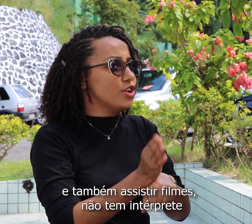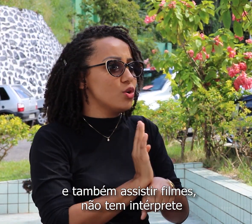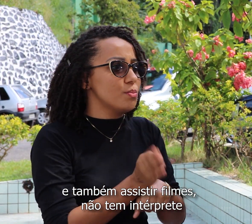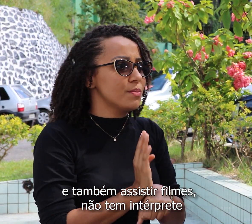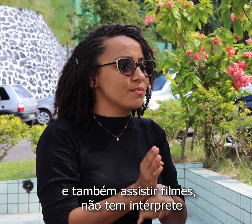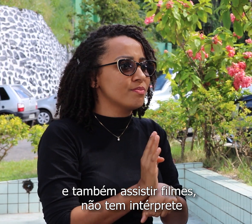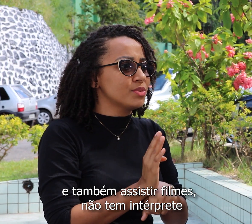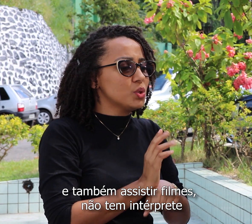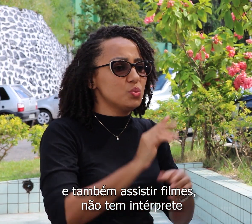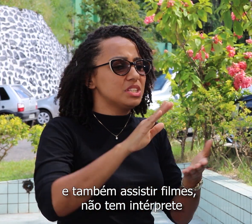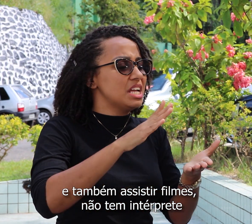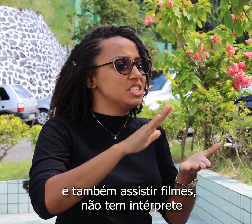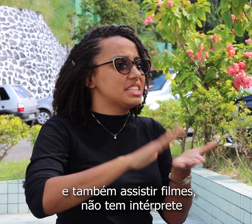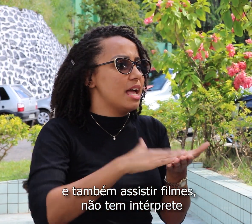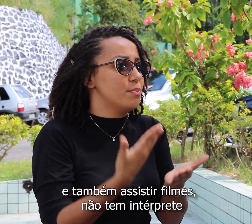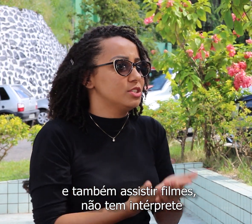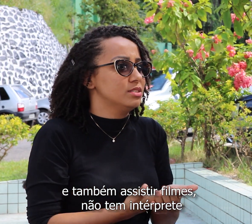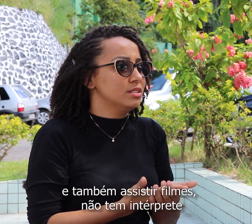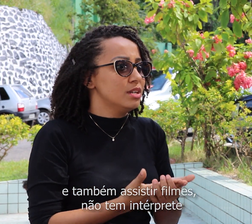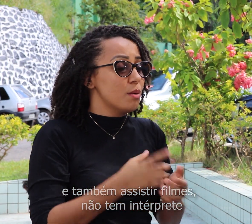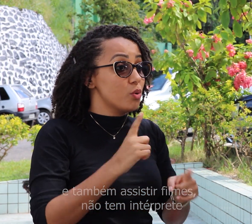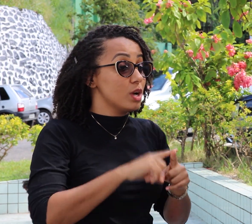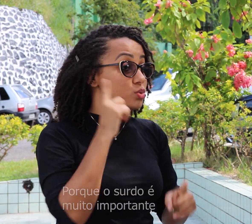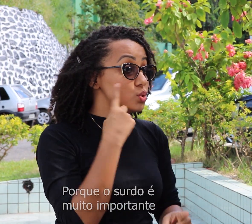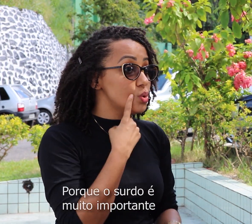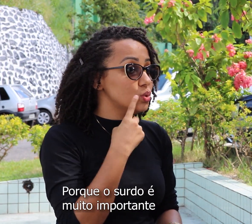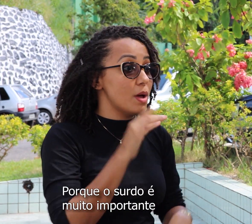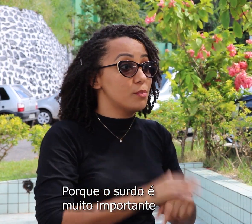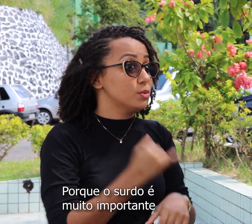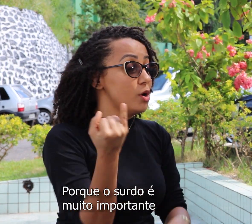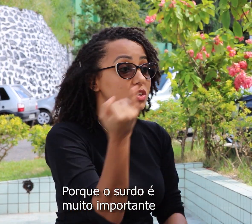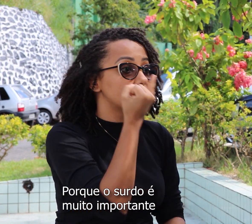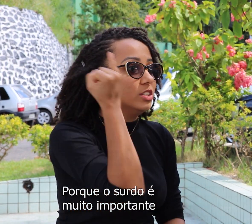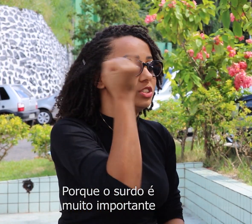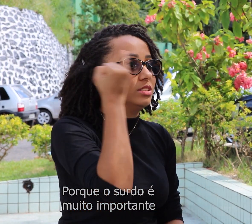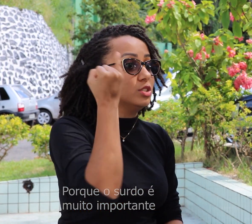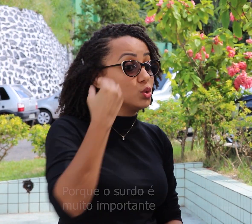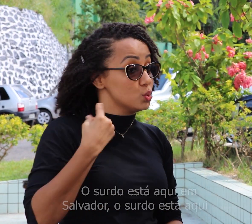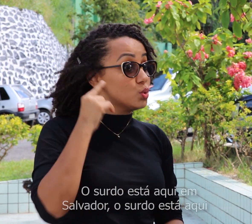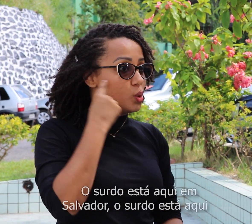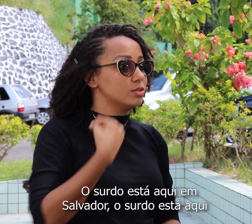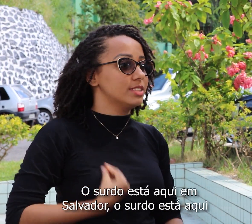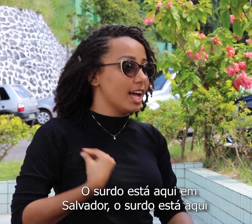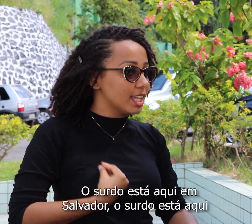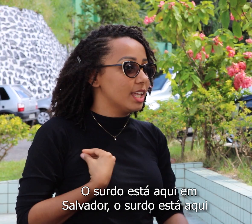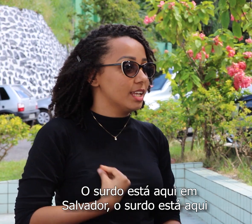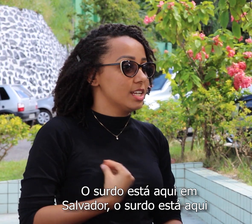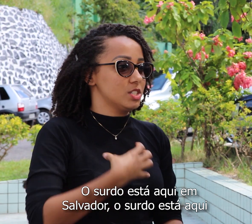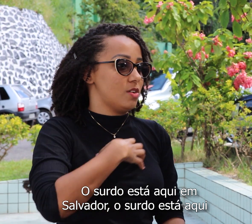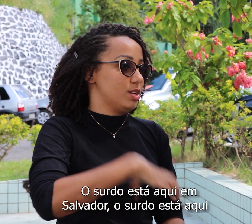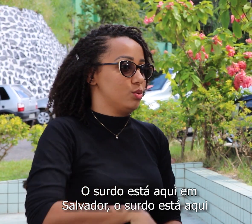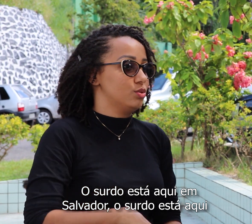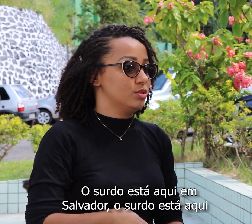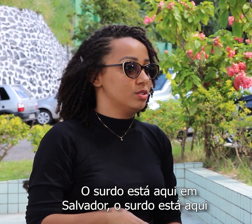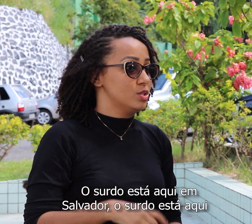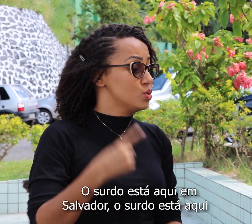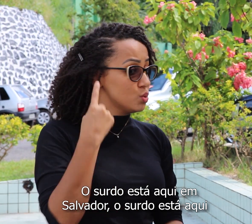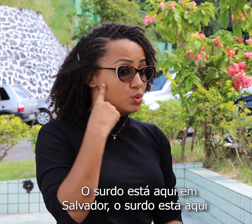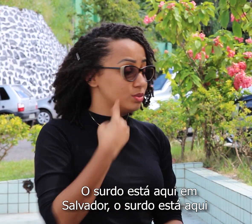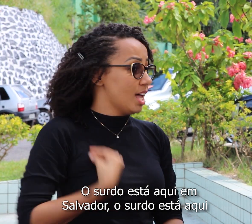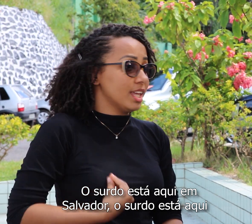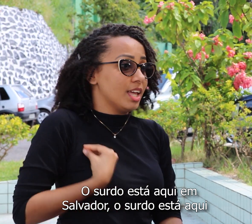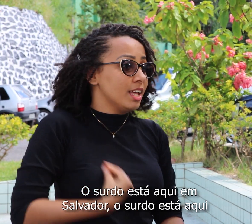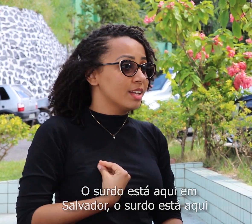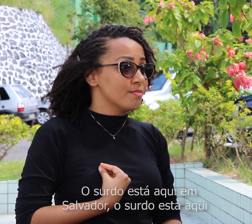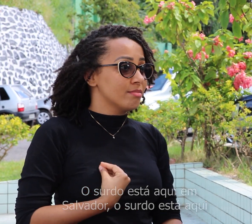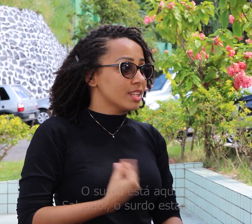assistir filme, não tem intérprete, porque o estudo é muito importante. Tudo está aqui em Salvador,